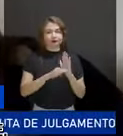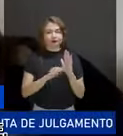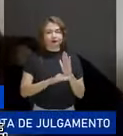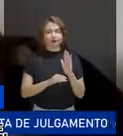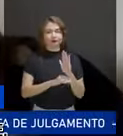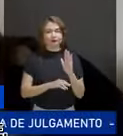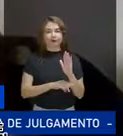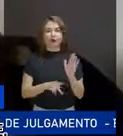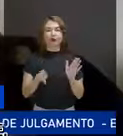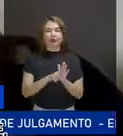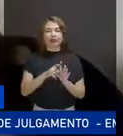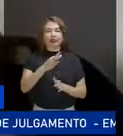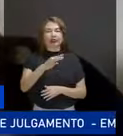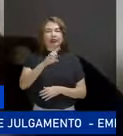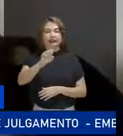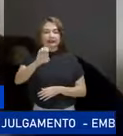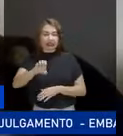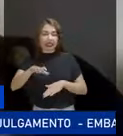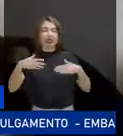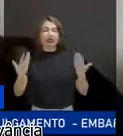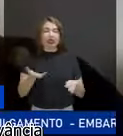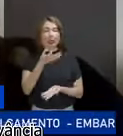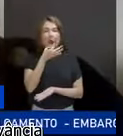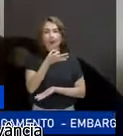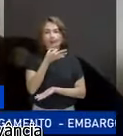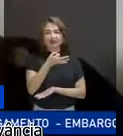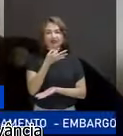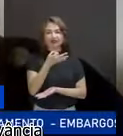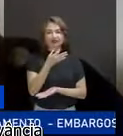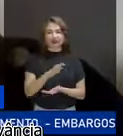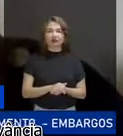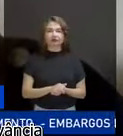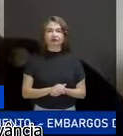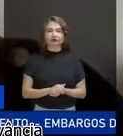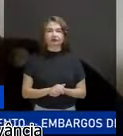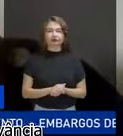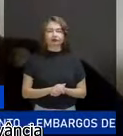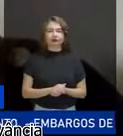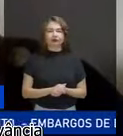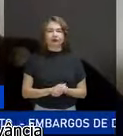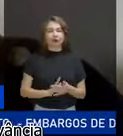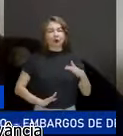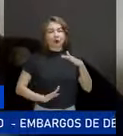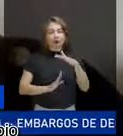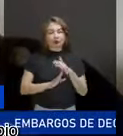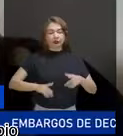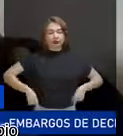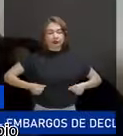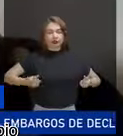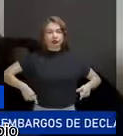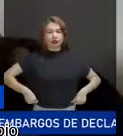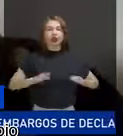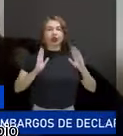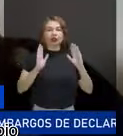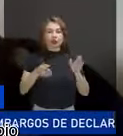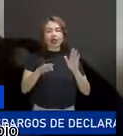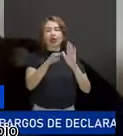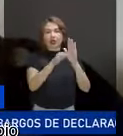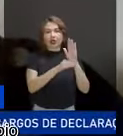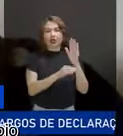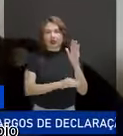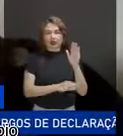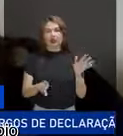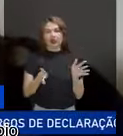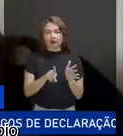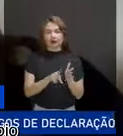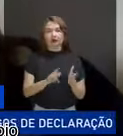TSE. Argumentou que a sugestão de que simples observância do limite de gastos já atende ao referido princípio deve